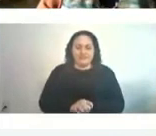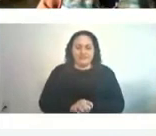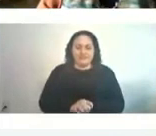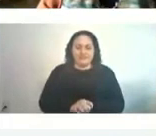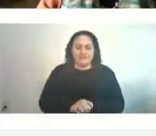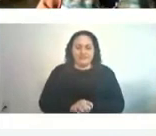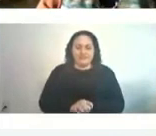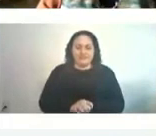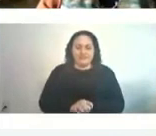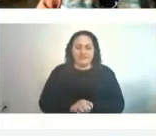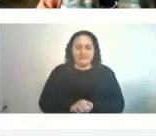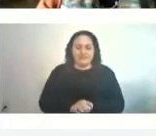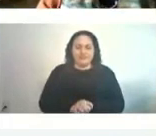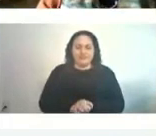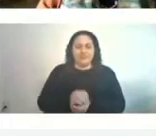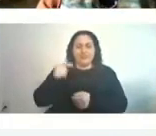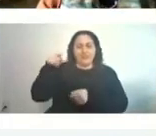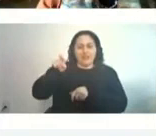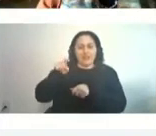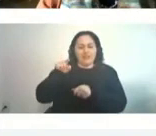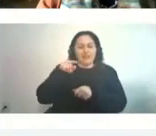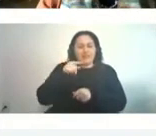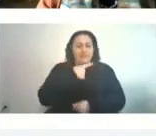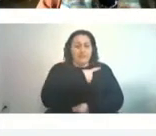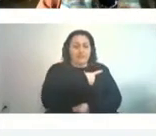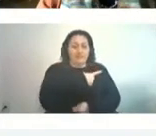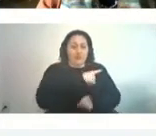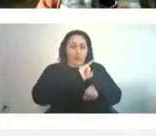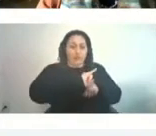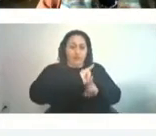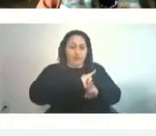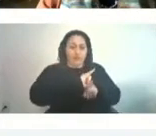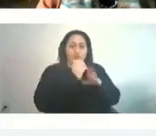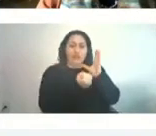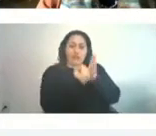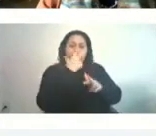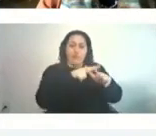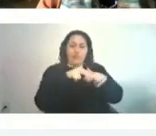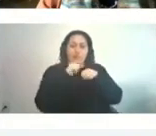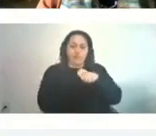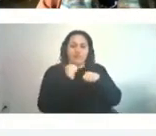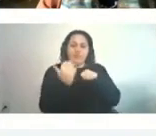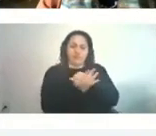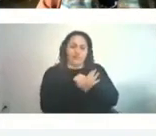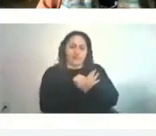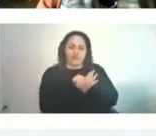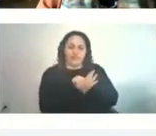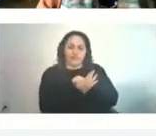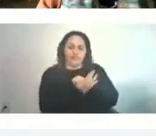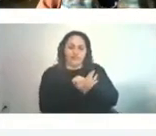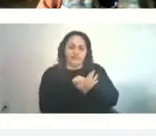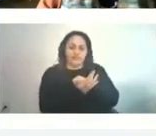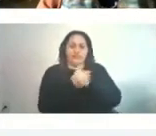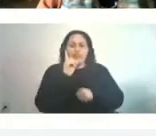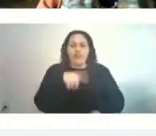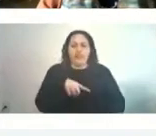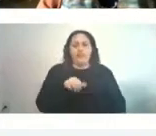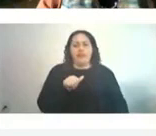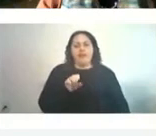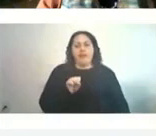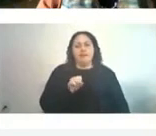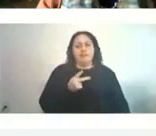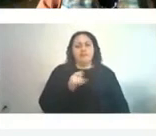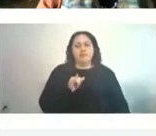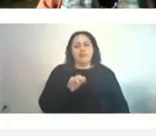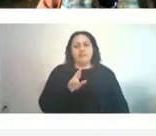Esse equipamento aqui ele foi construído por causa da pandemia. Tá? Isso aqui é um aspirador a vácuo que